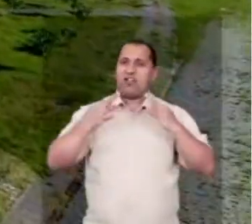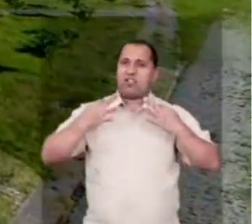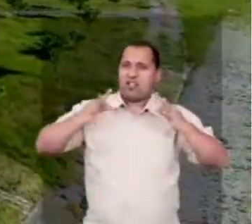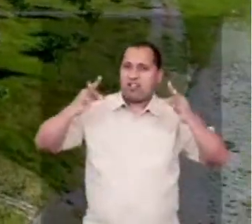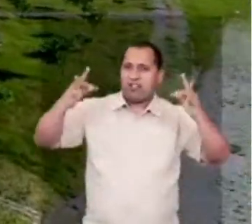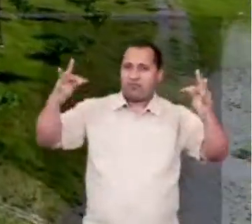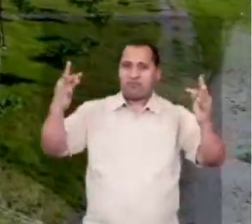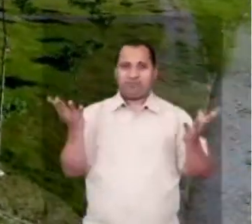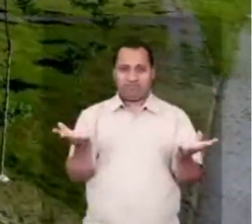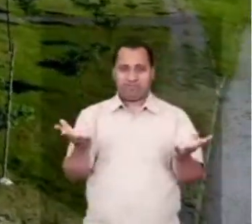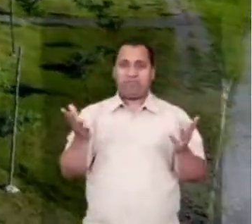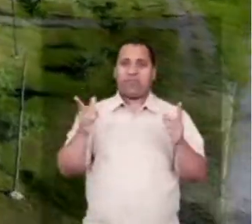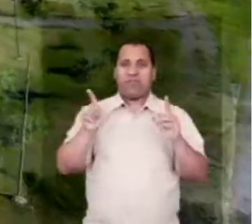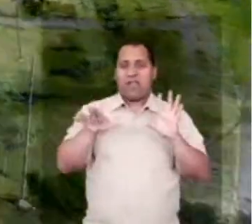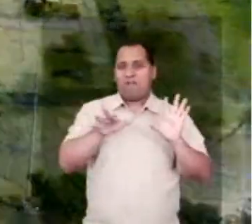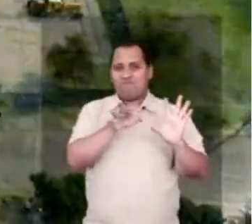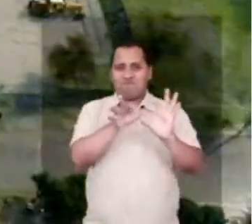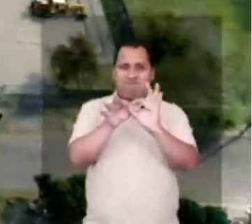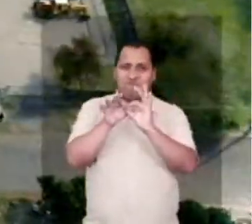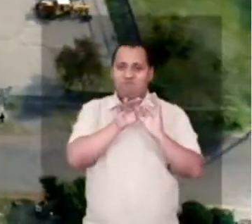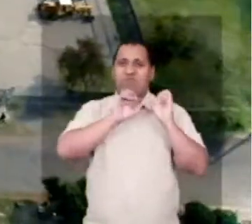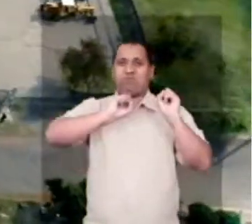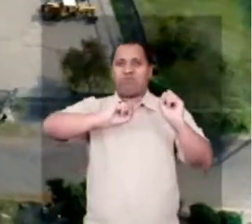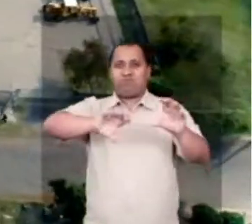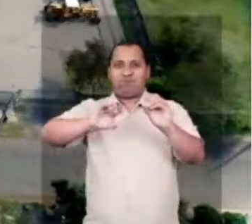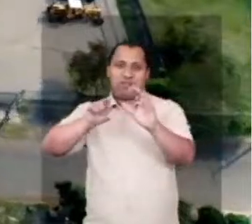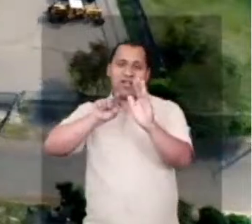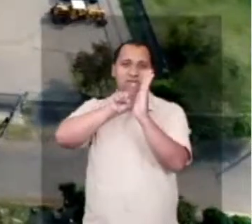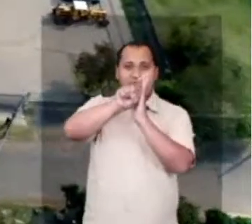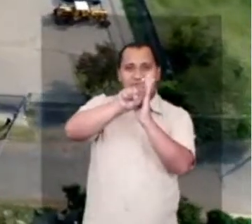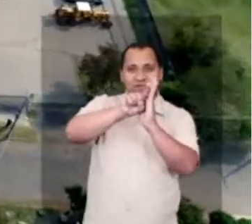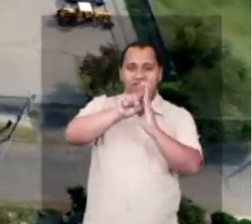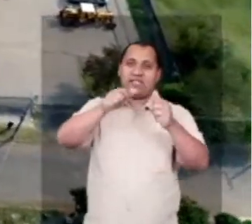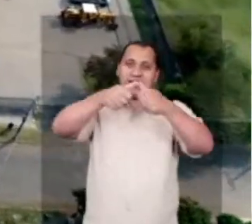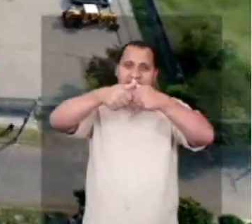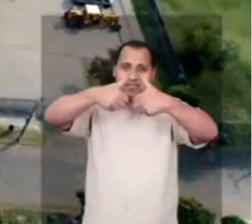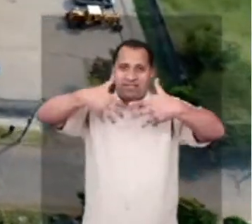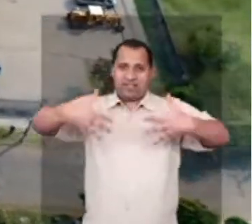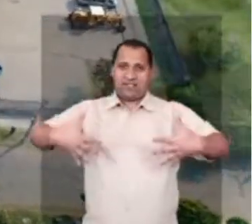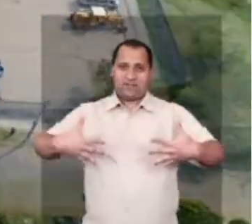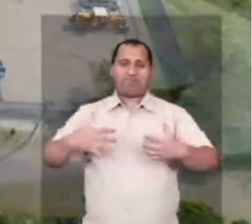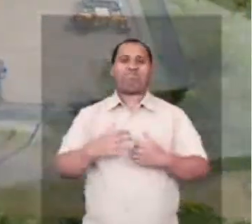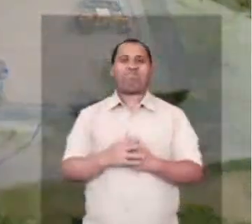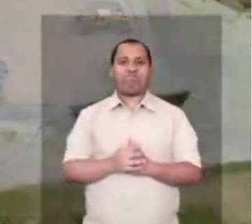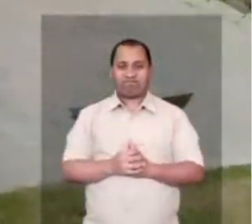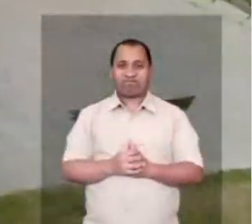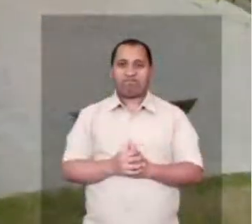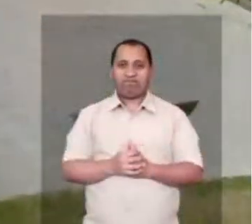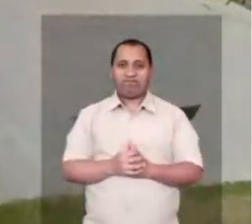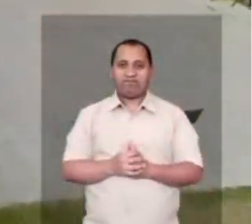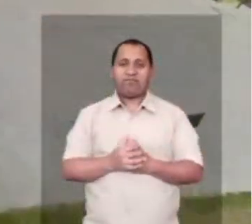e tecnológico, integrados no ensino, na pesquisa e na extensão.